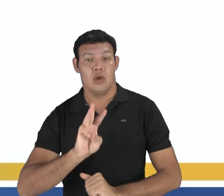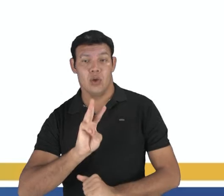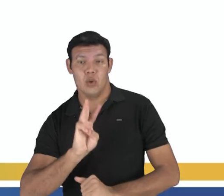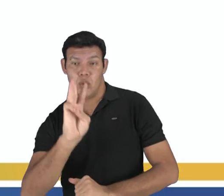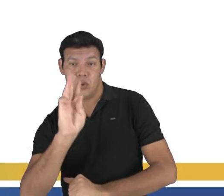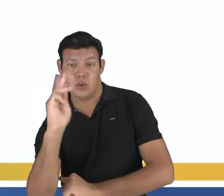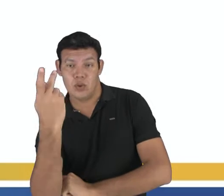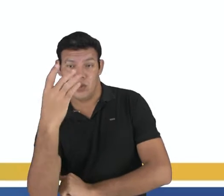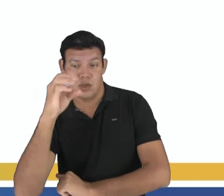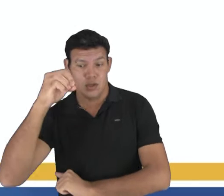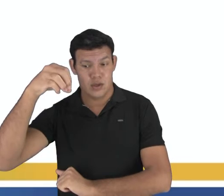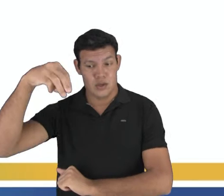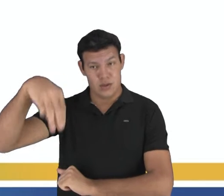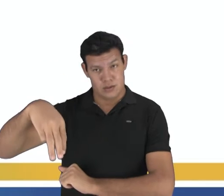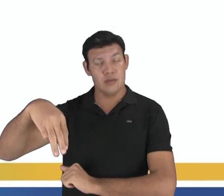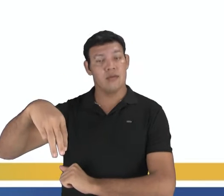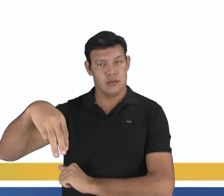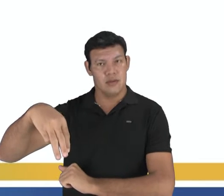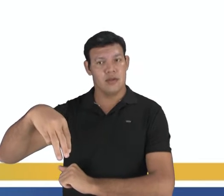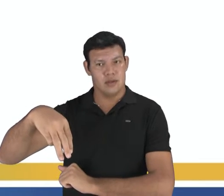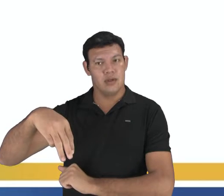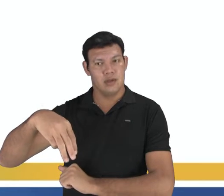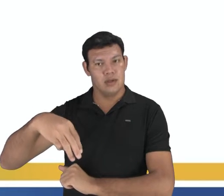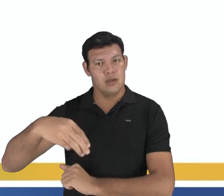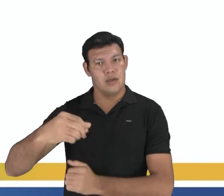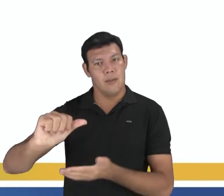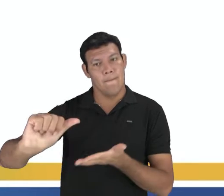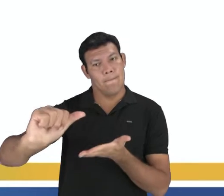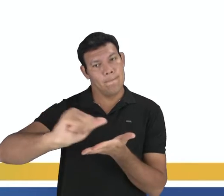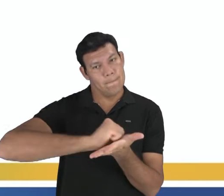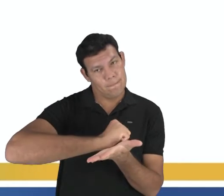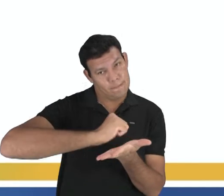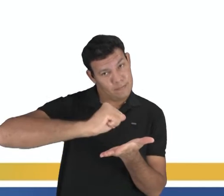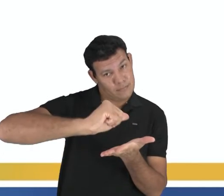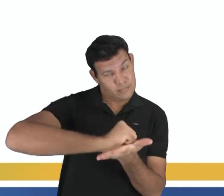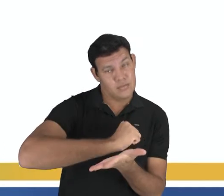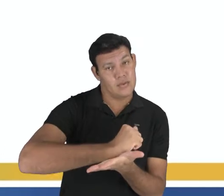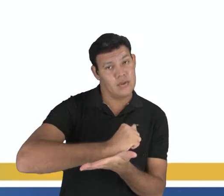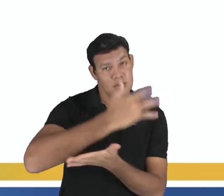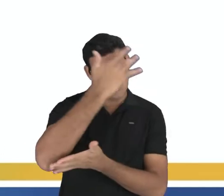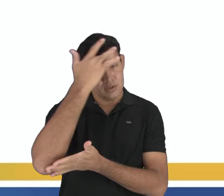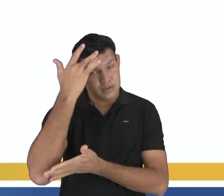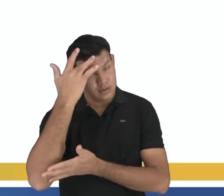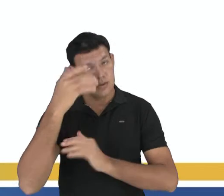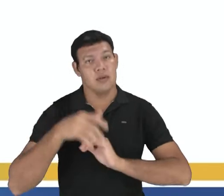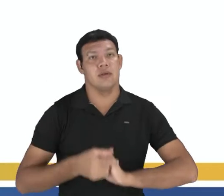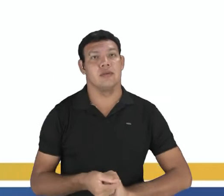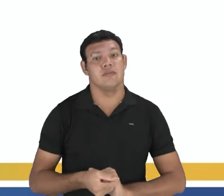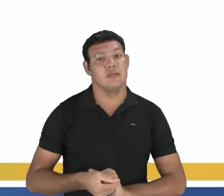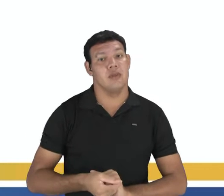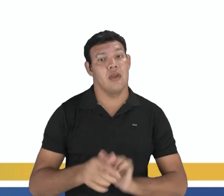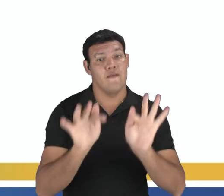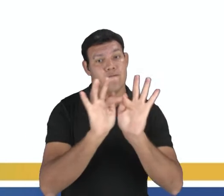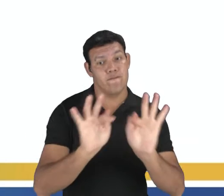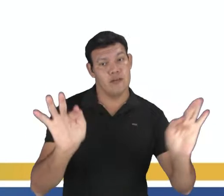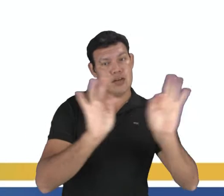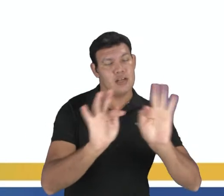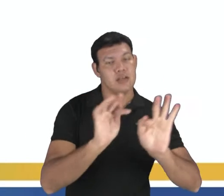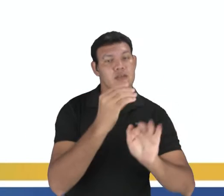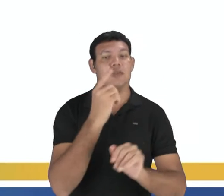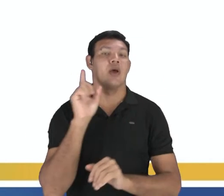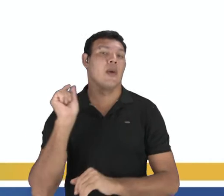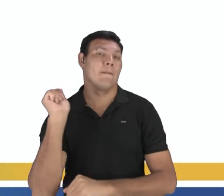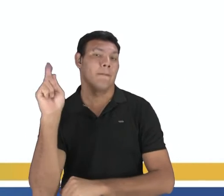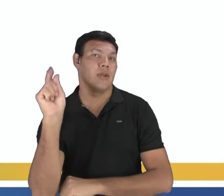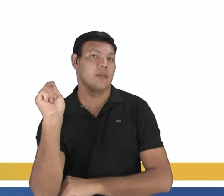usado para determinar quem recebeu uma ação de alguém atenção aí nessa primeira frase de azul